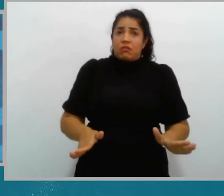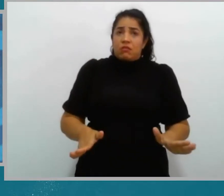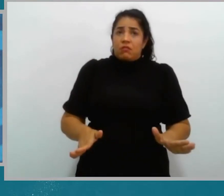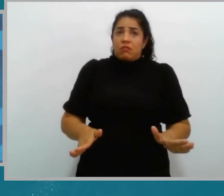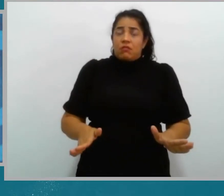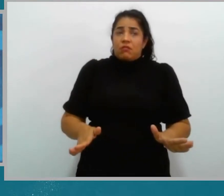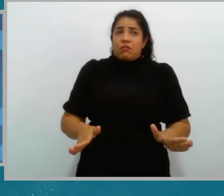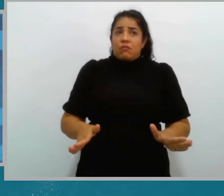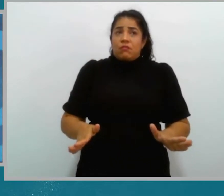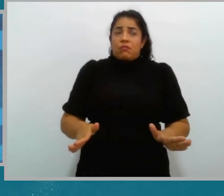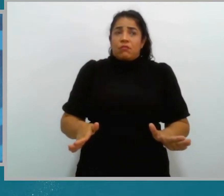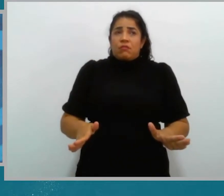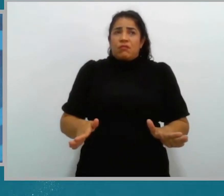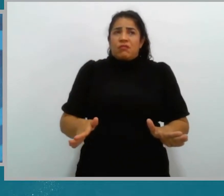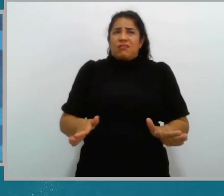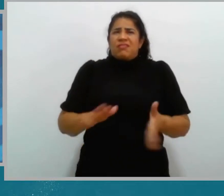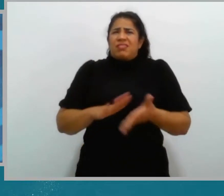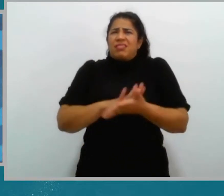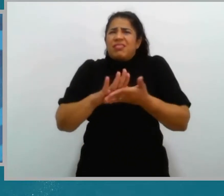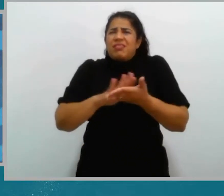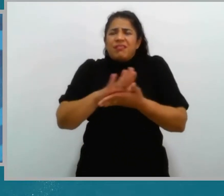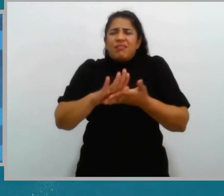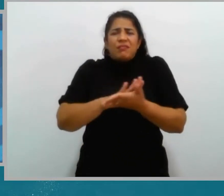Quem sabe dizer?